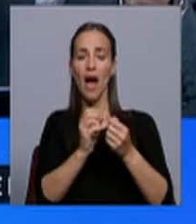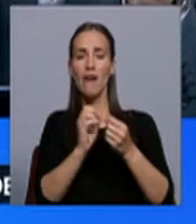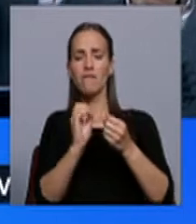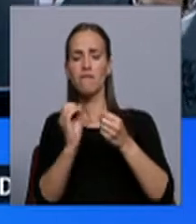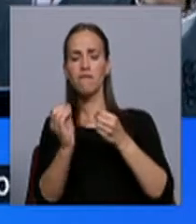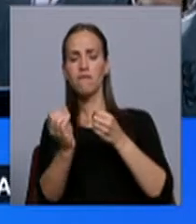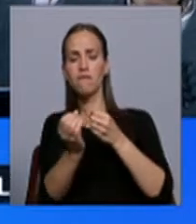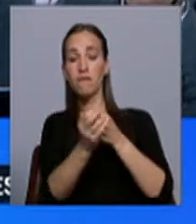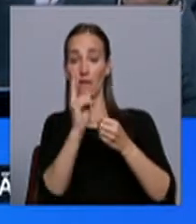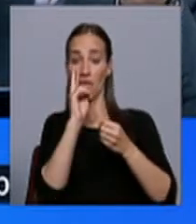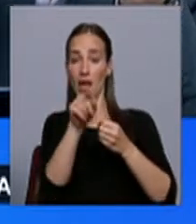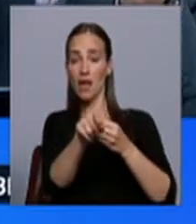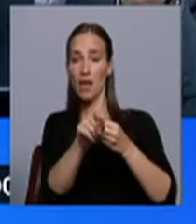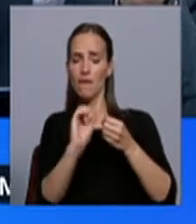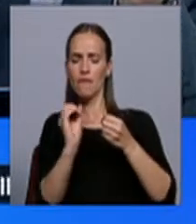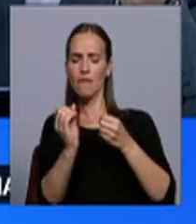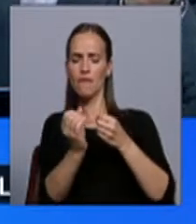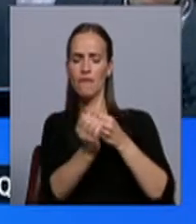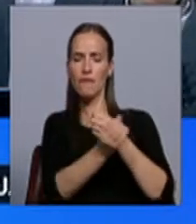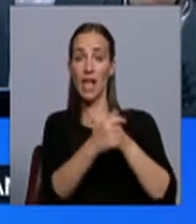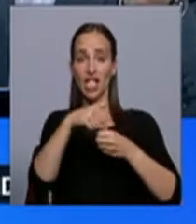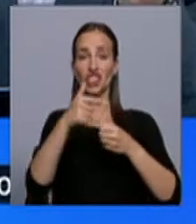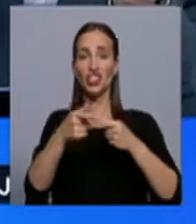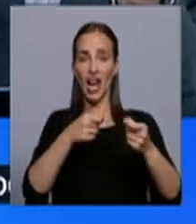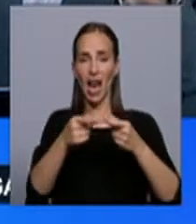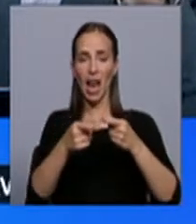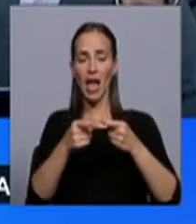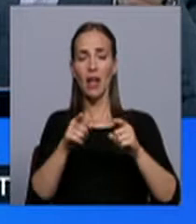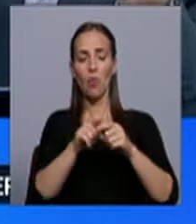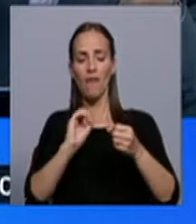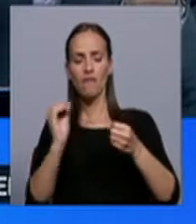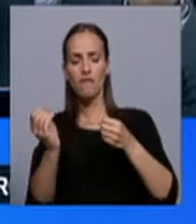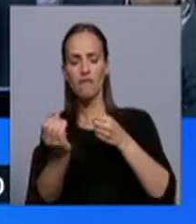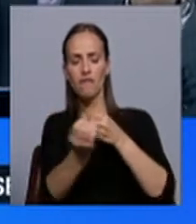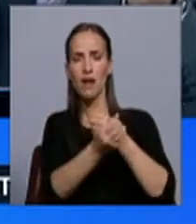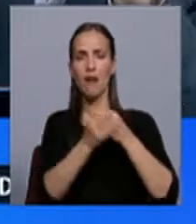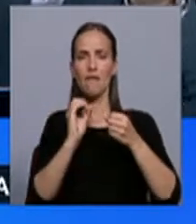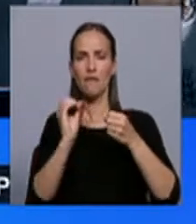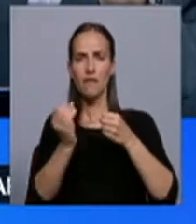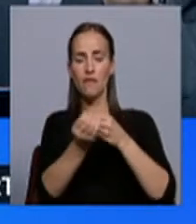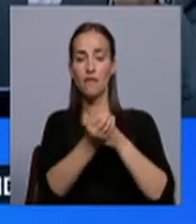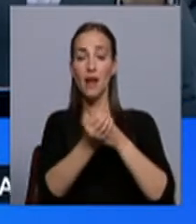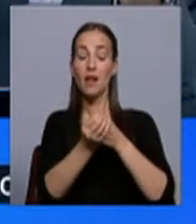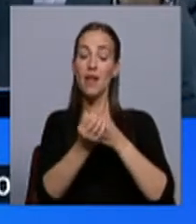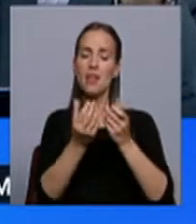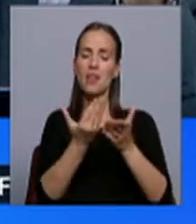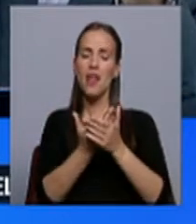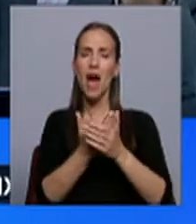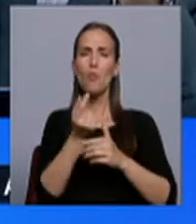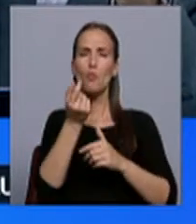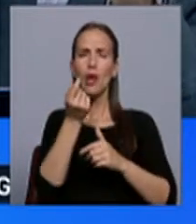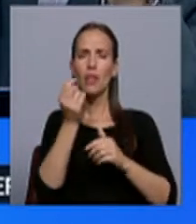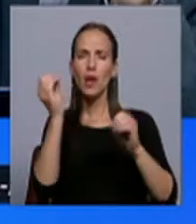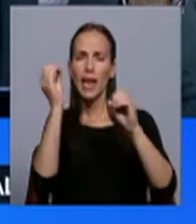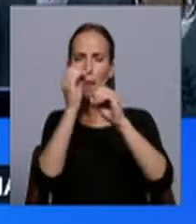B e o C, portanto os dois mais próximos, passavam à frente da estrela, como nós estamos aqui a ver. Passavam à frente e executavam